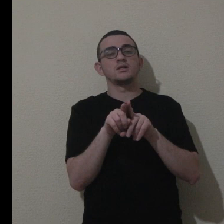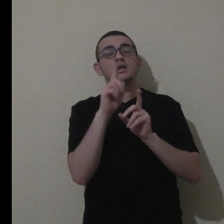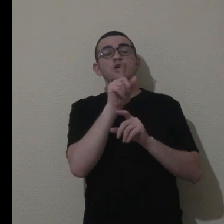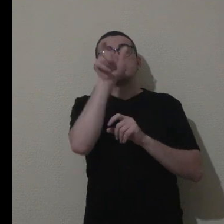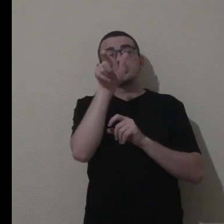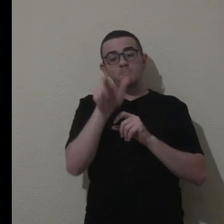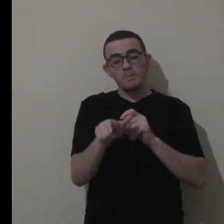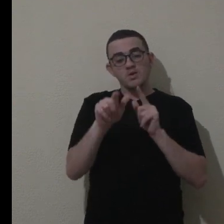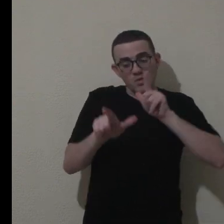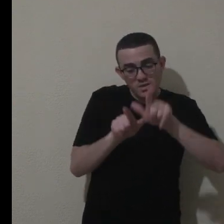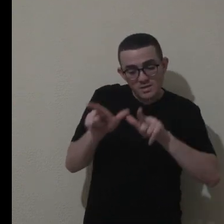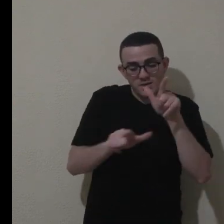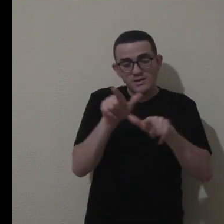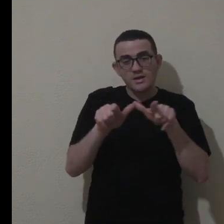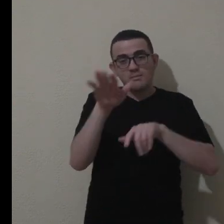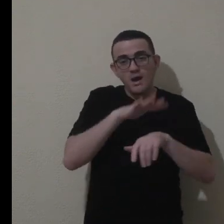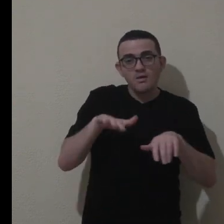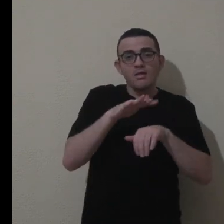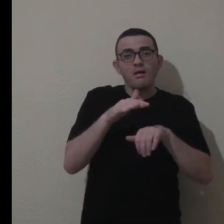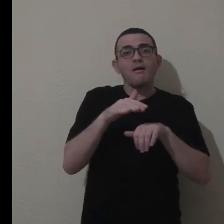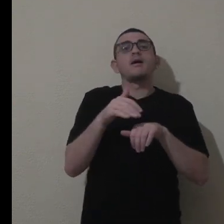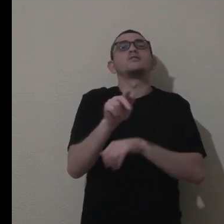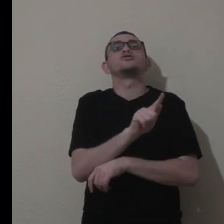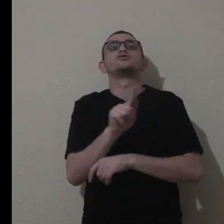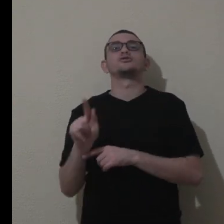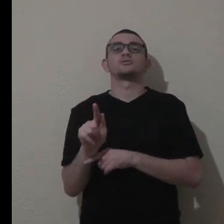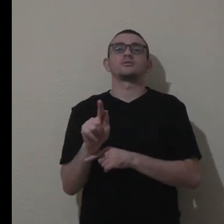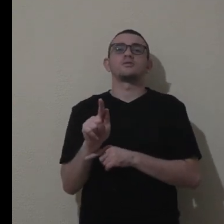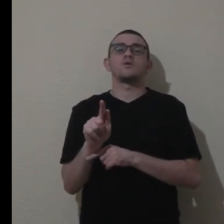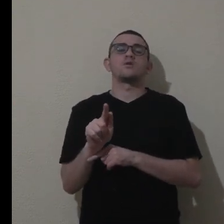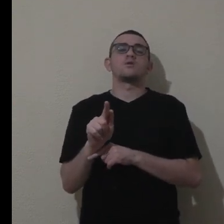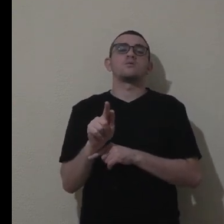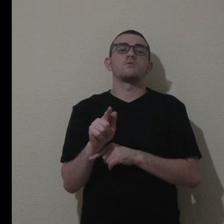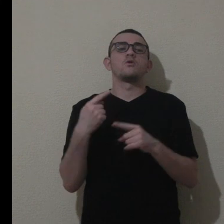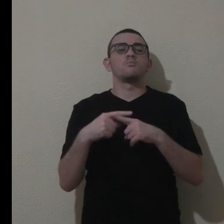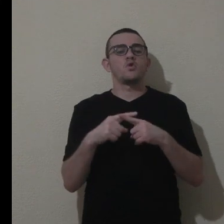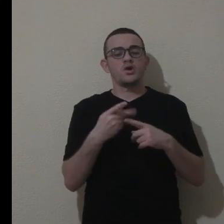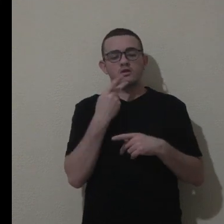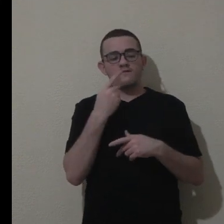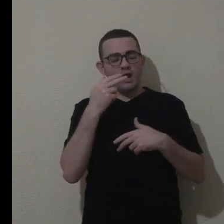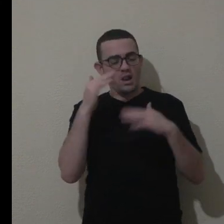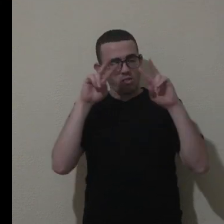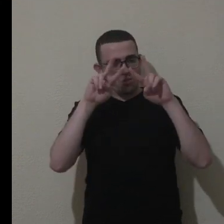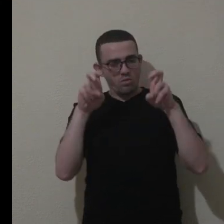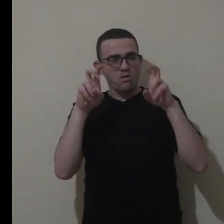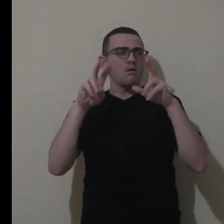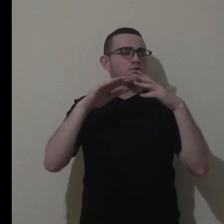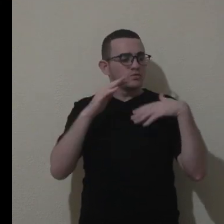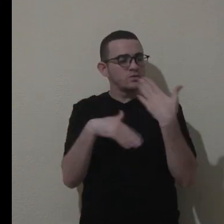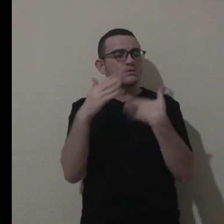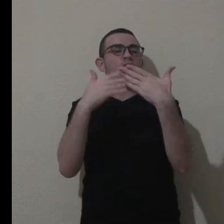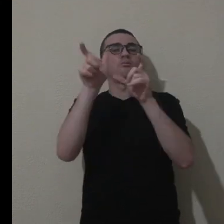de pessoas que trabalham também na gestão. Quando nós falamos muito em desenvolvimento de